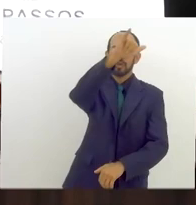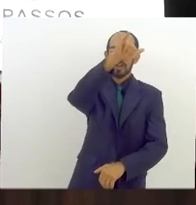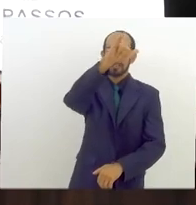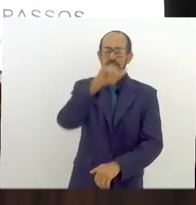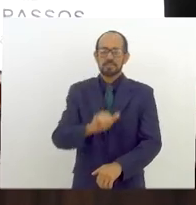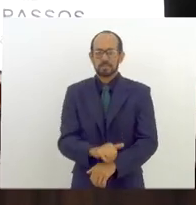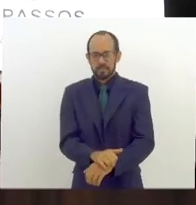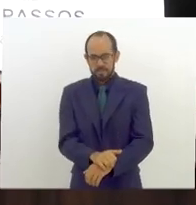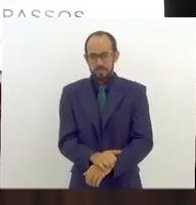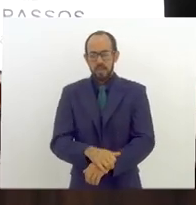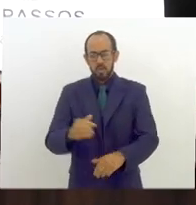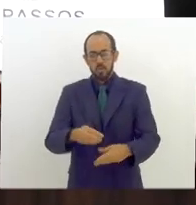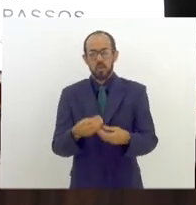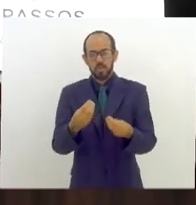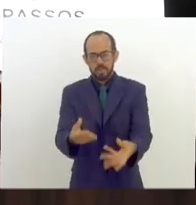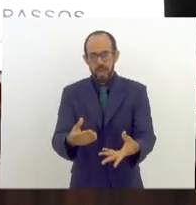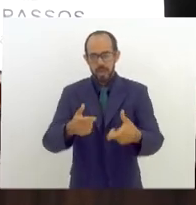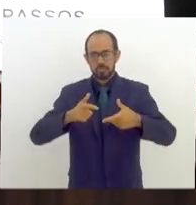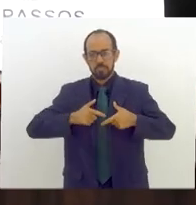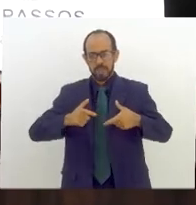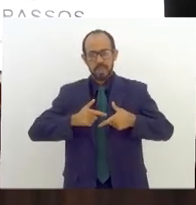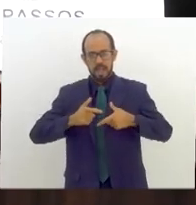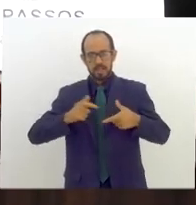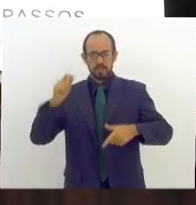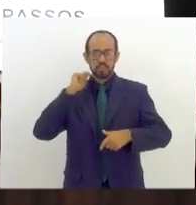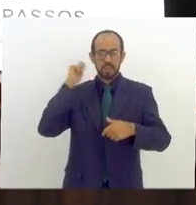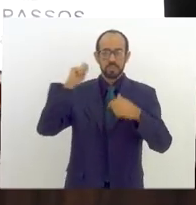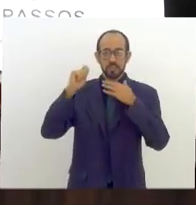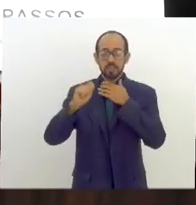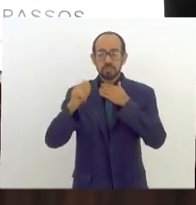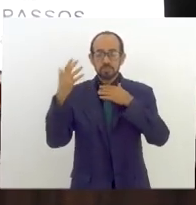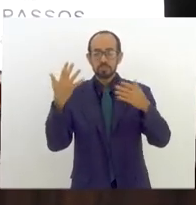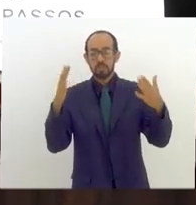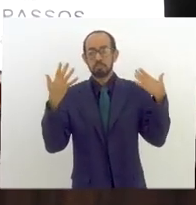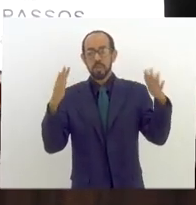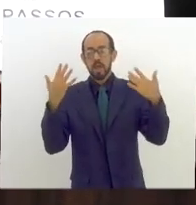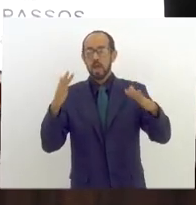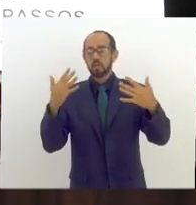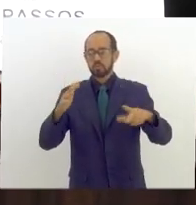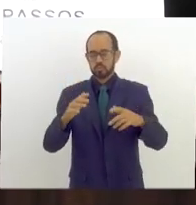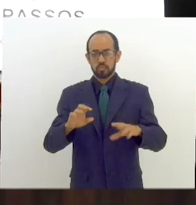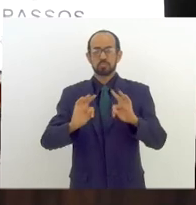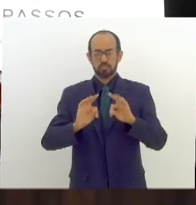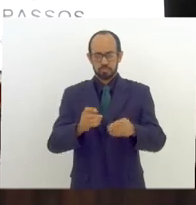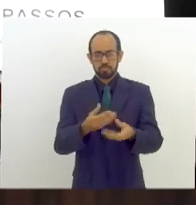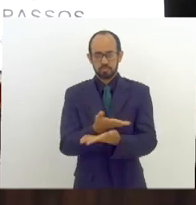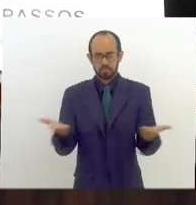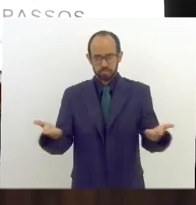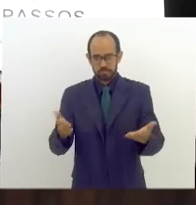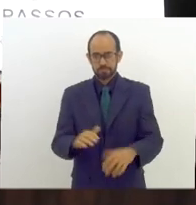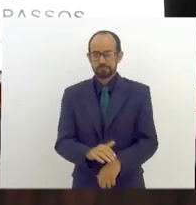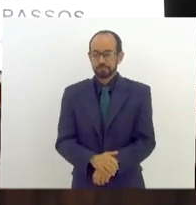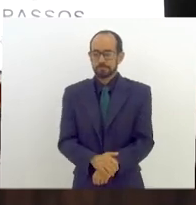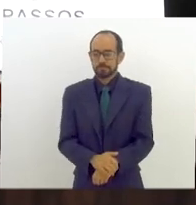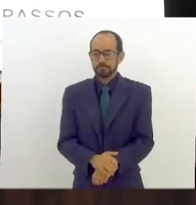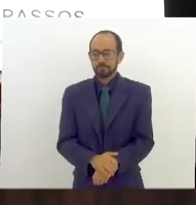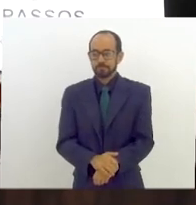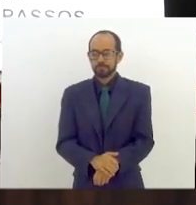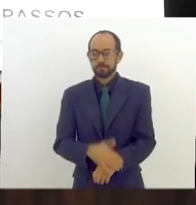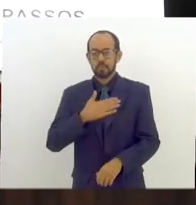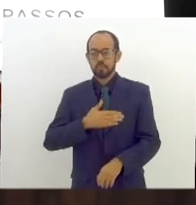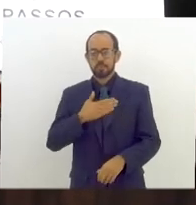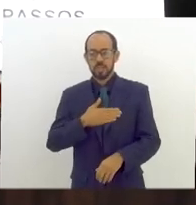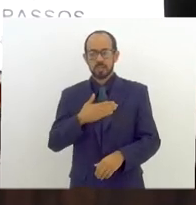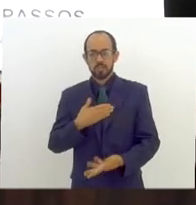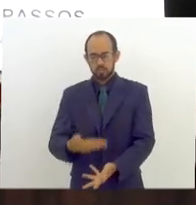Brasileira, com entrega de medalhas Tiradentes, moções de aplausos e congratulações. Quero